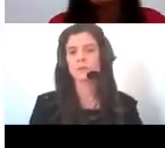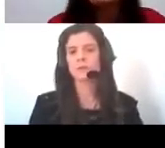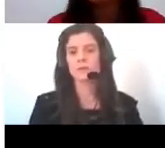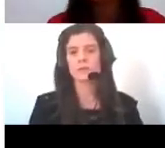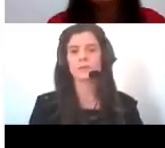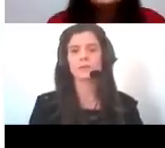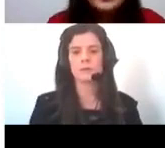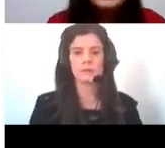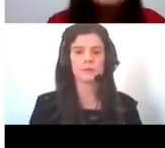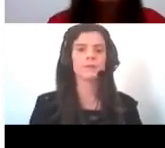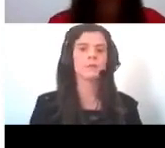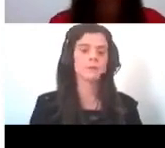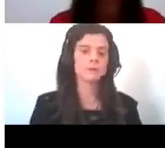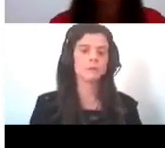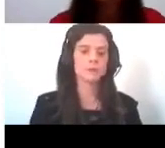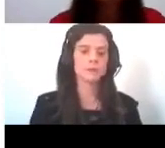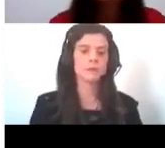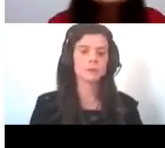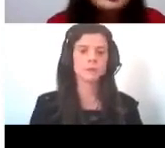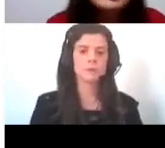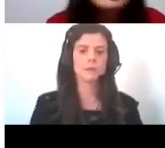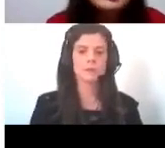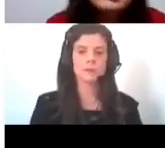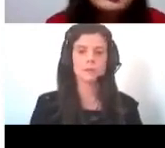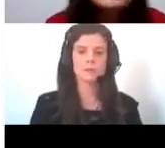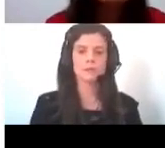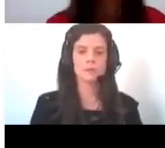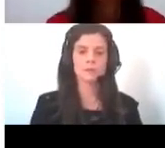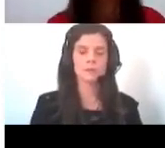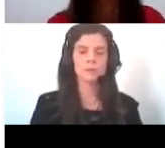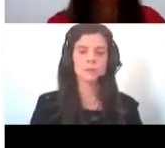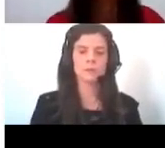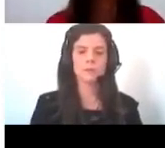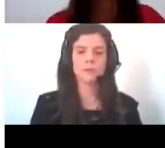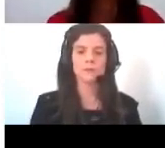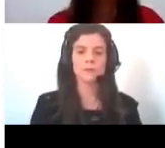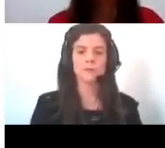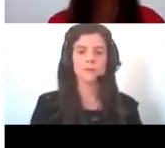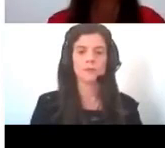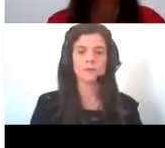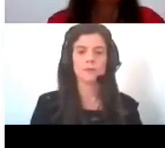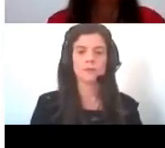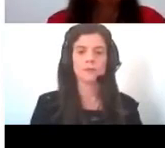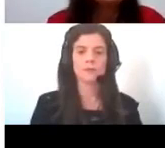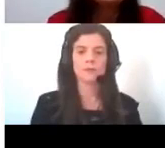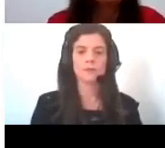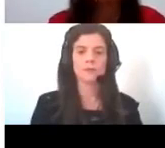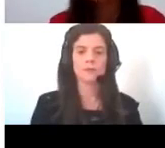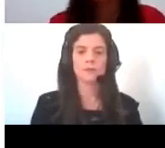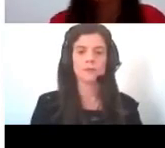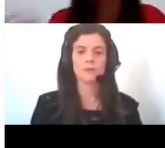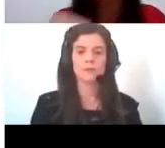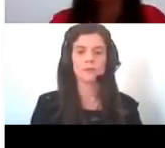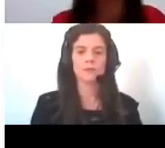para a administração tributária. Qual é a importância dessa secretaria? Ela faz o equilíbrio, então, das finanças.